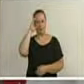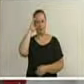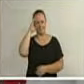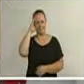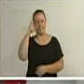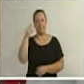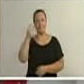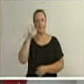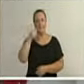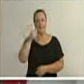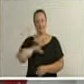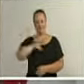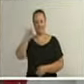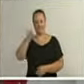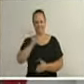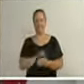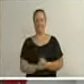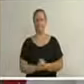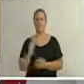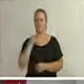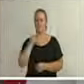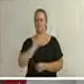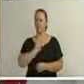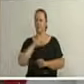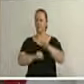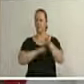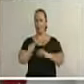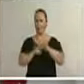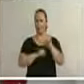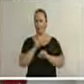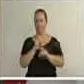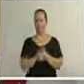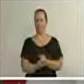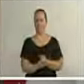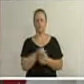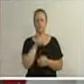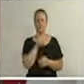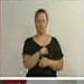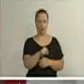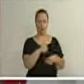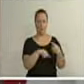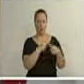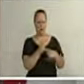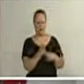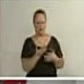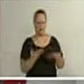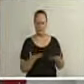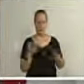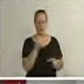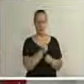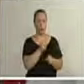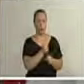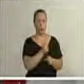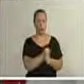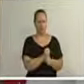as pedaladas fiscais saíram de um patamar de contabilidade, contabilmente aceitáveis